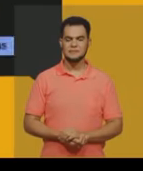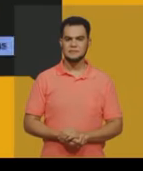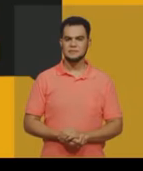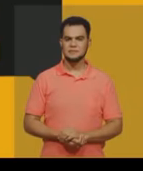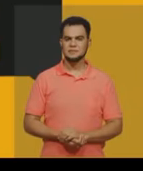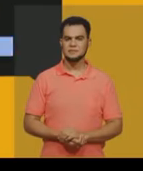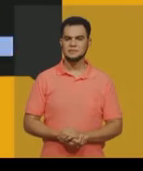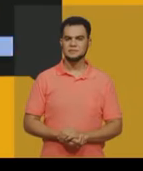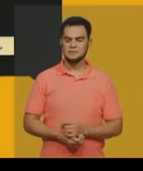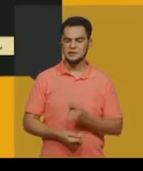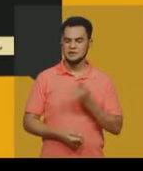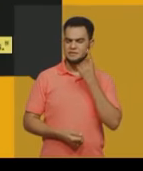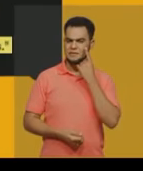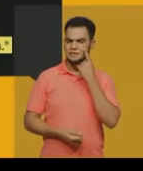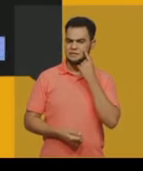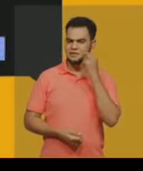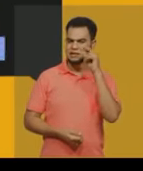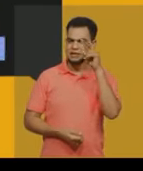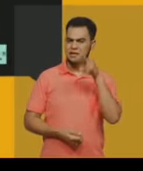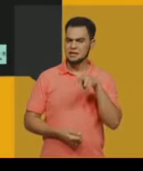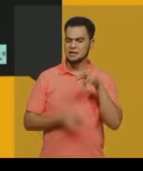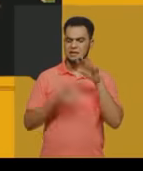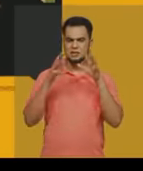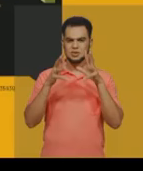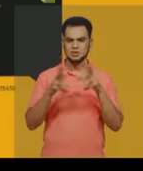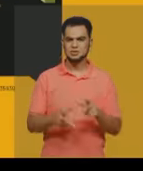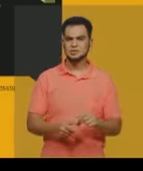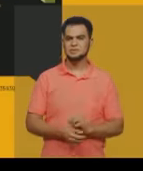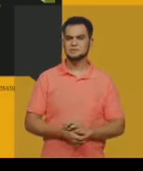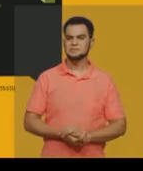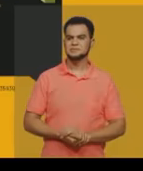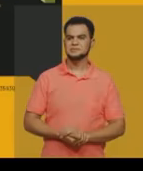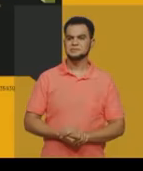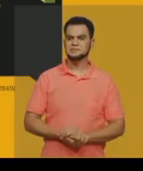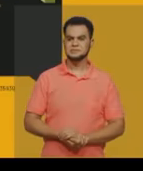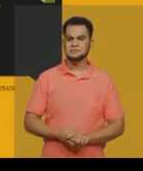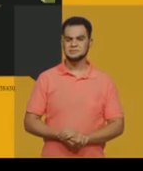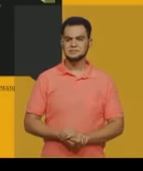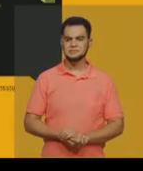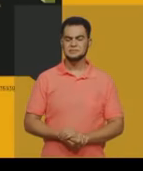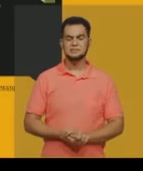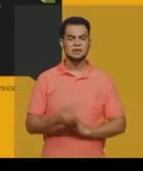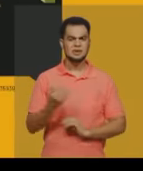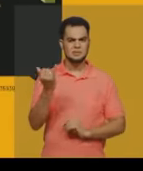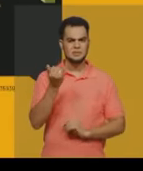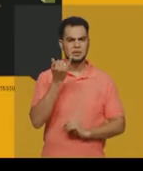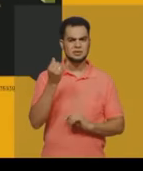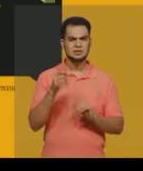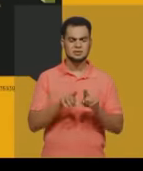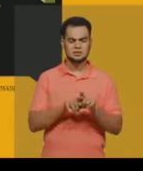vamos pegar aqui para a gente ler ele todo, inteiro, que é importante também no som, né?